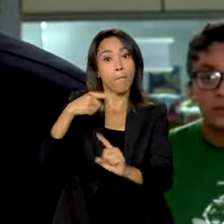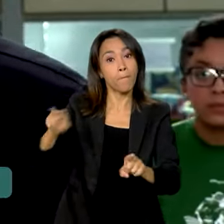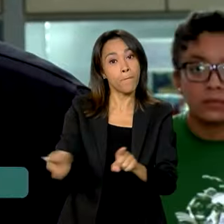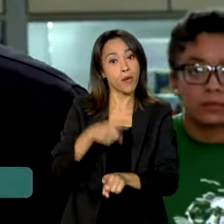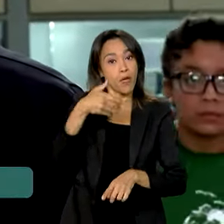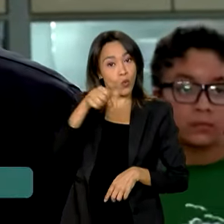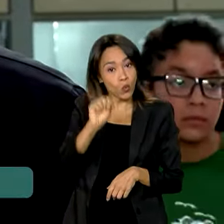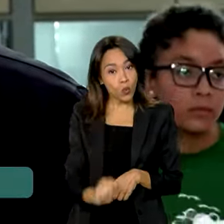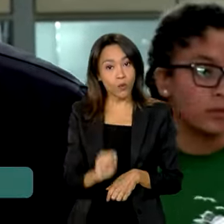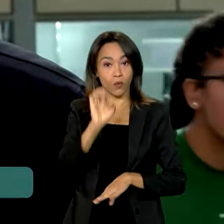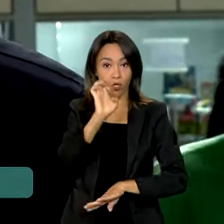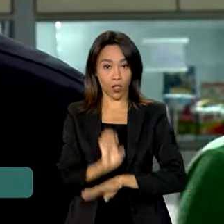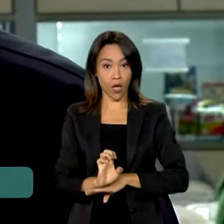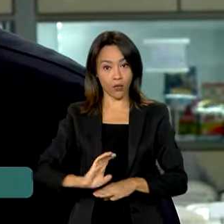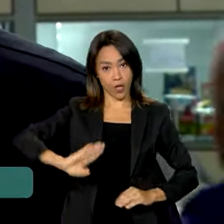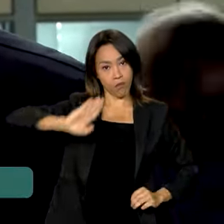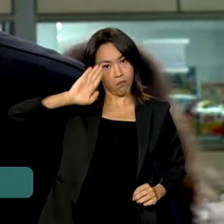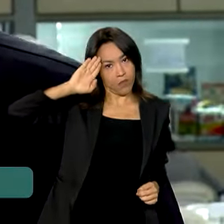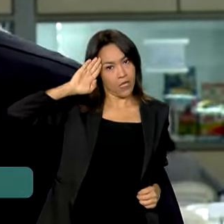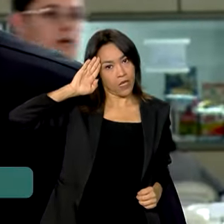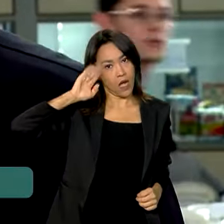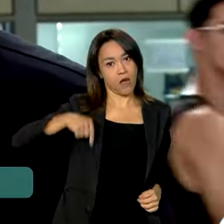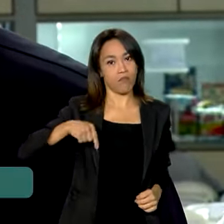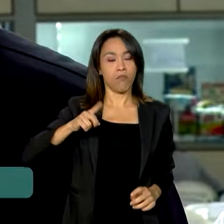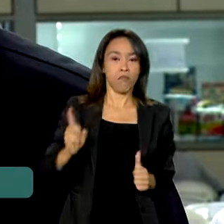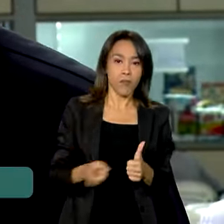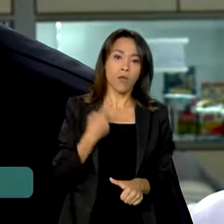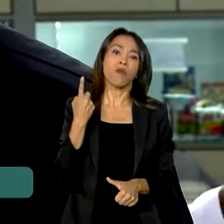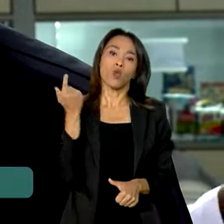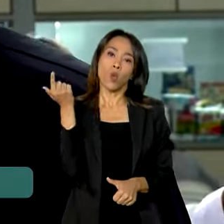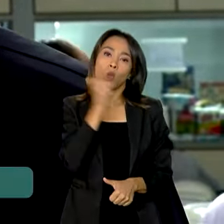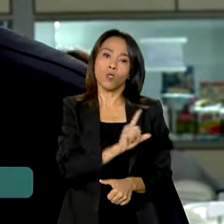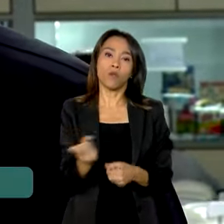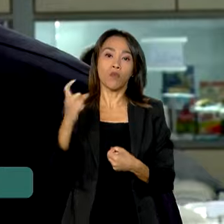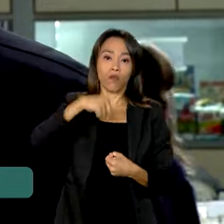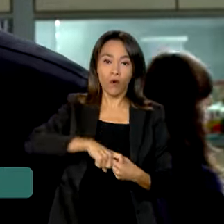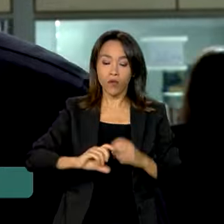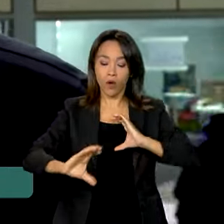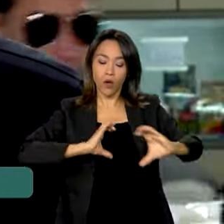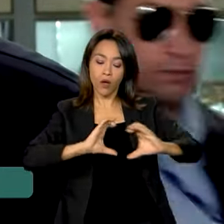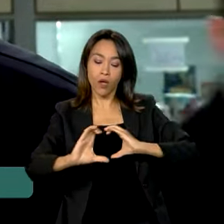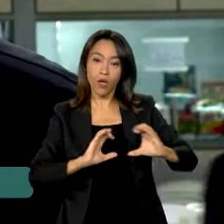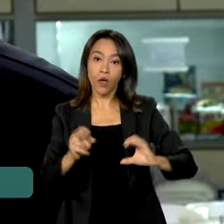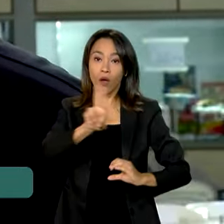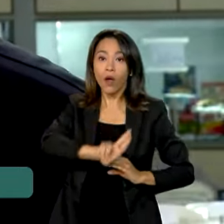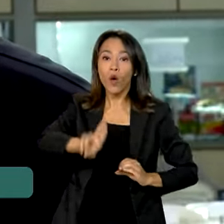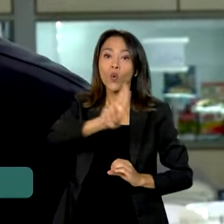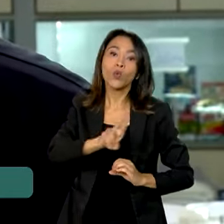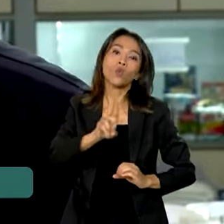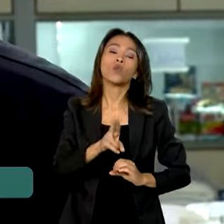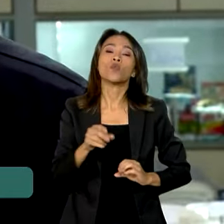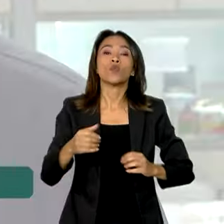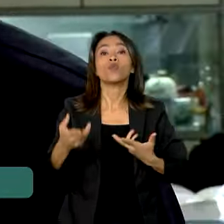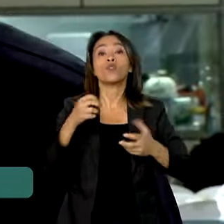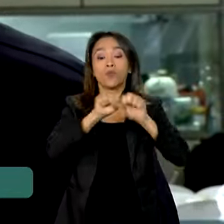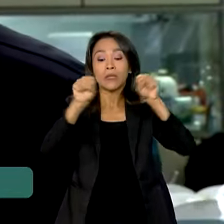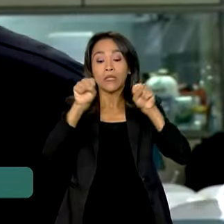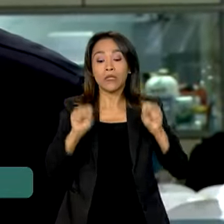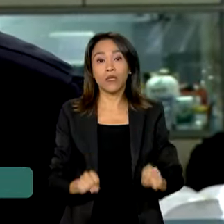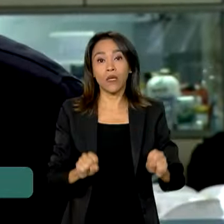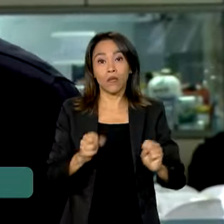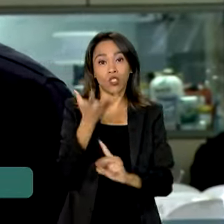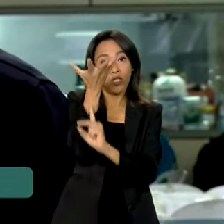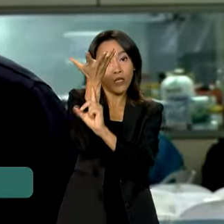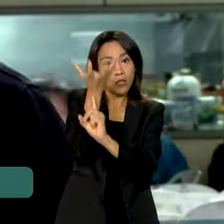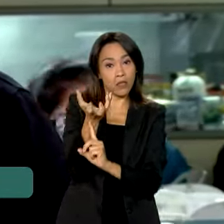Então, a comunicação, no primeiro momento, foi restabelecida através dos sistemas do satélite da Telebrás. Nesse momento